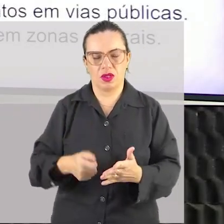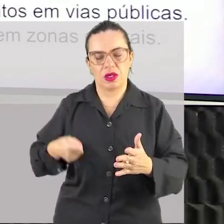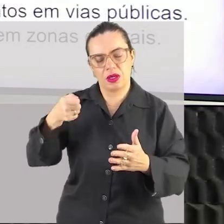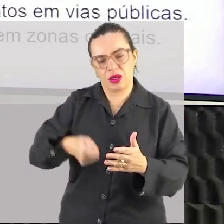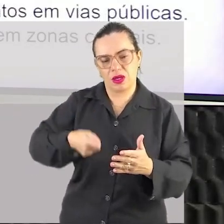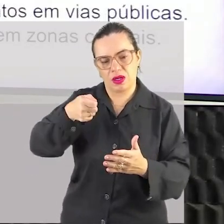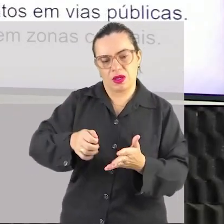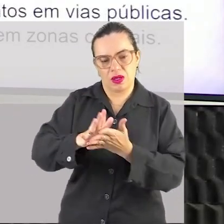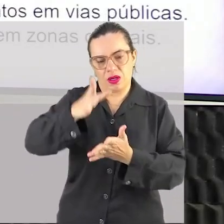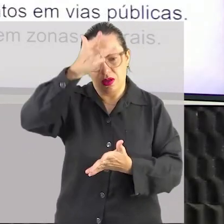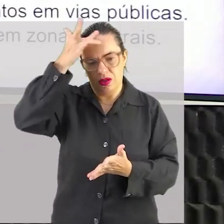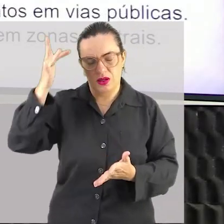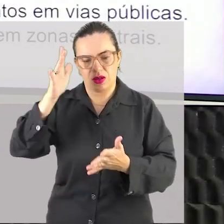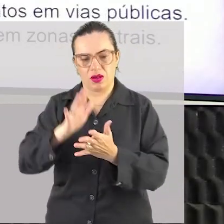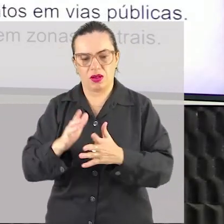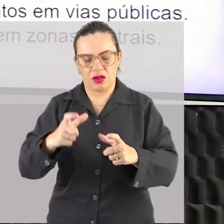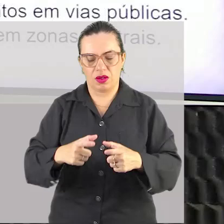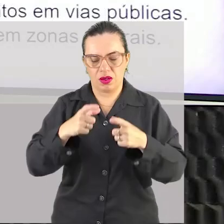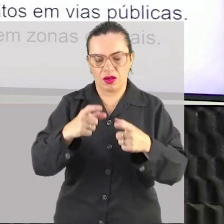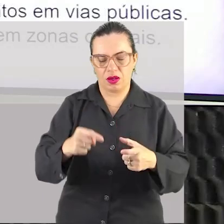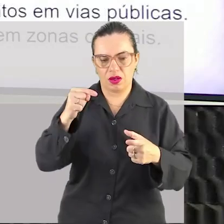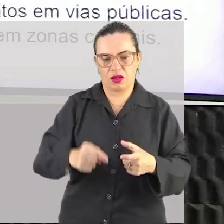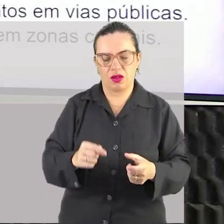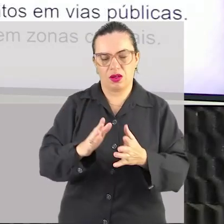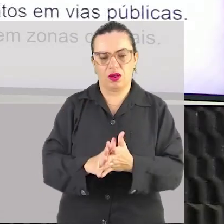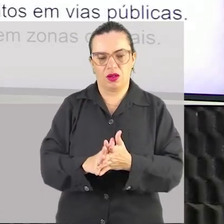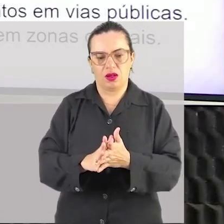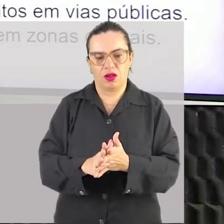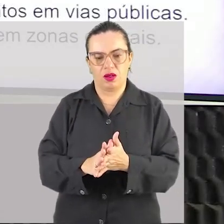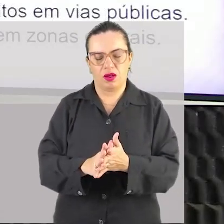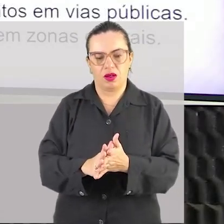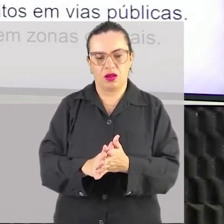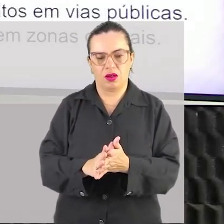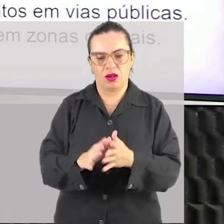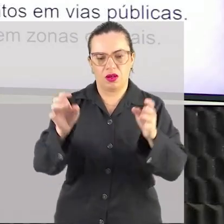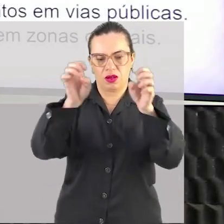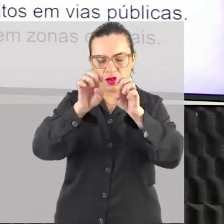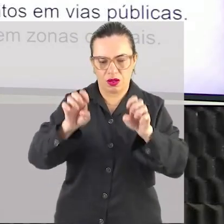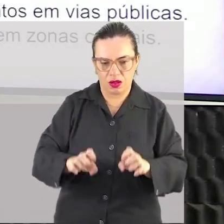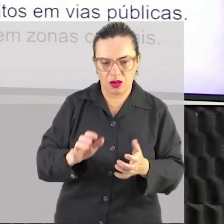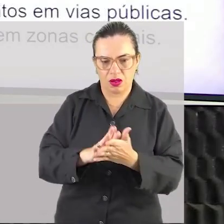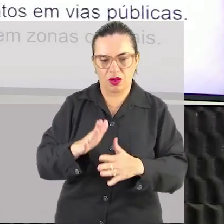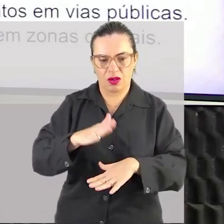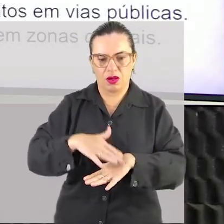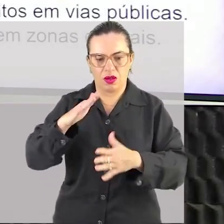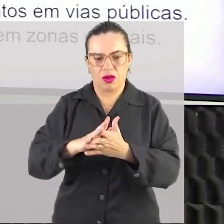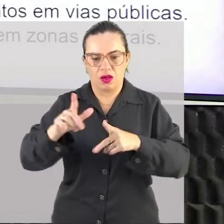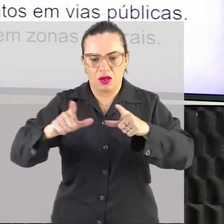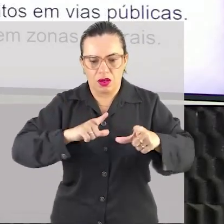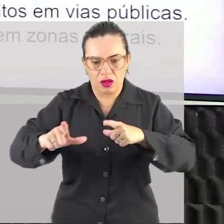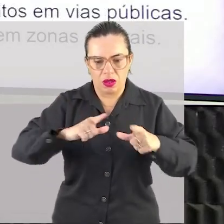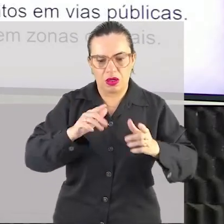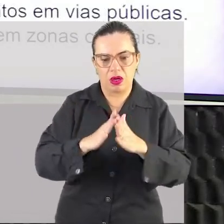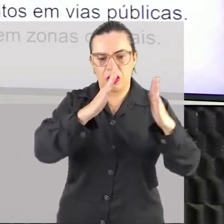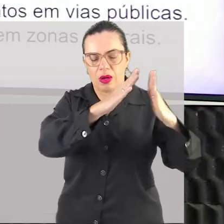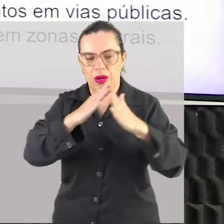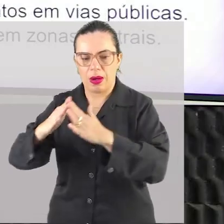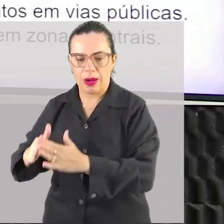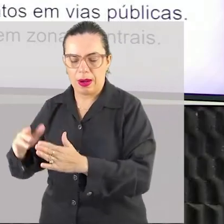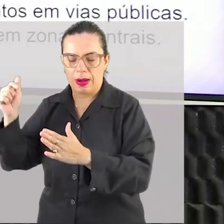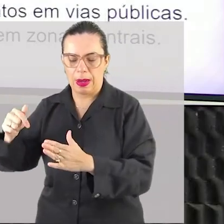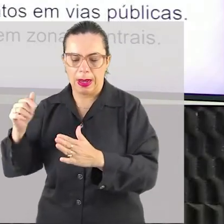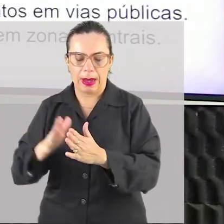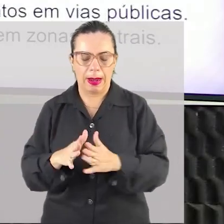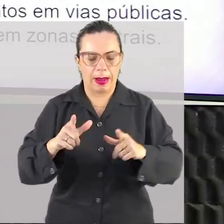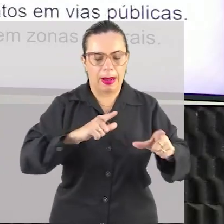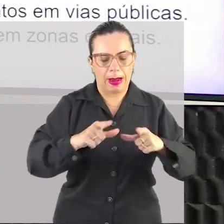locomovam para o centro como essa população tá na sua grande maioria os trabalhadores e trabalhadoras estão na periferia concentrar os